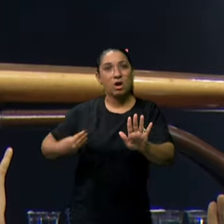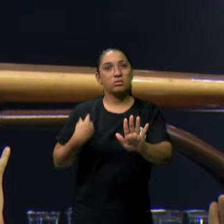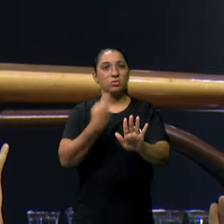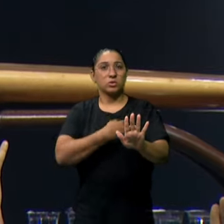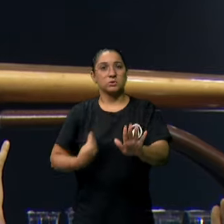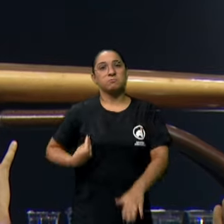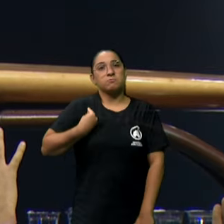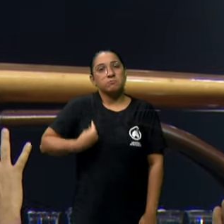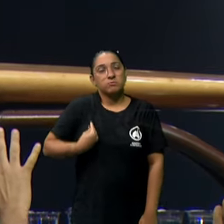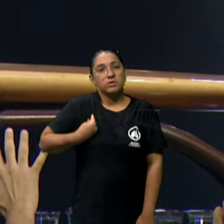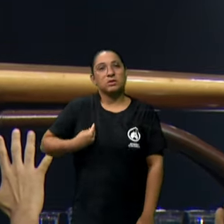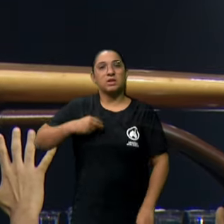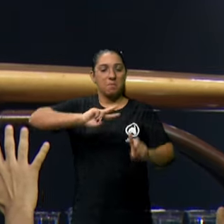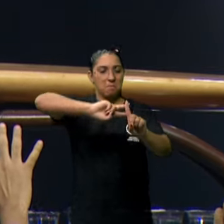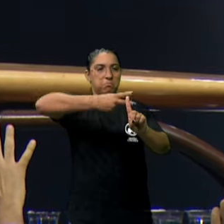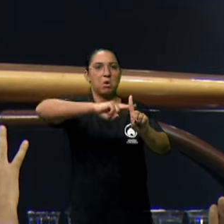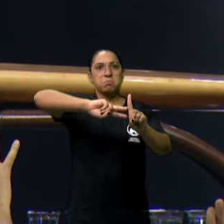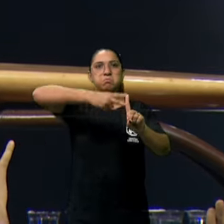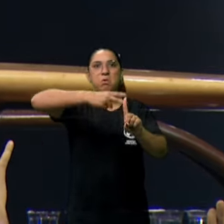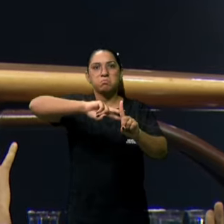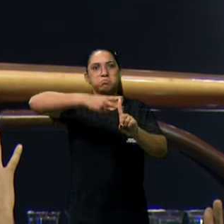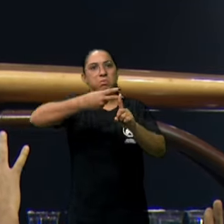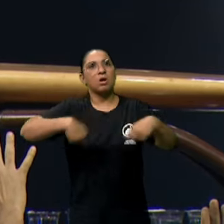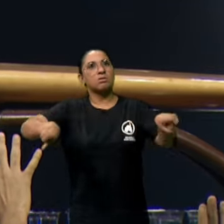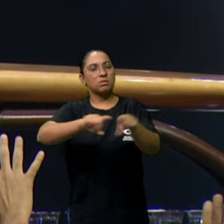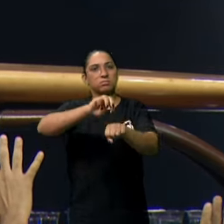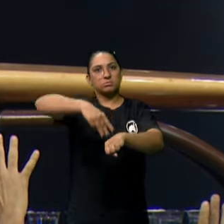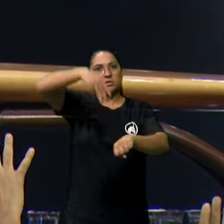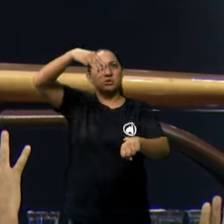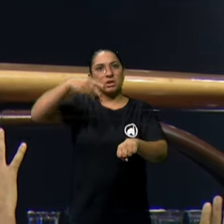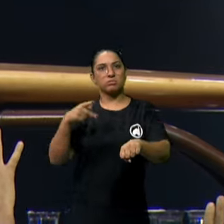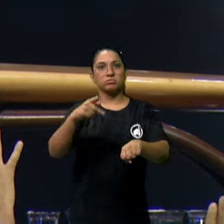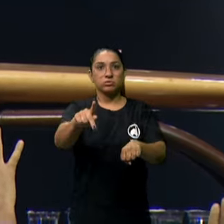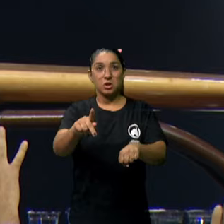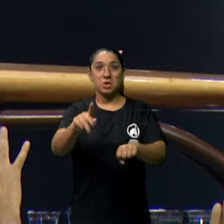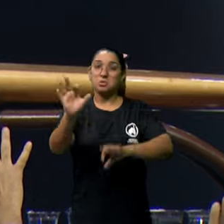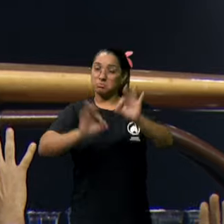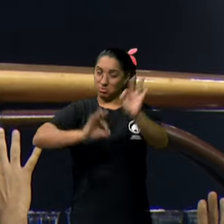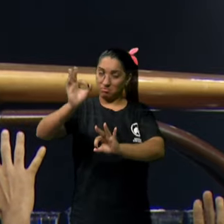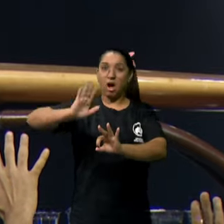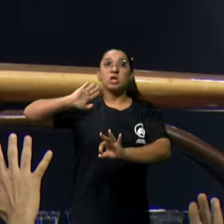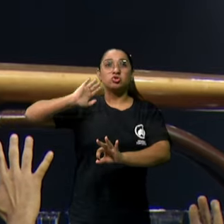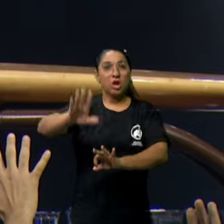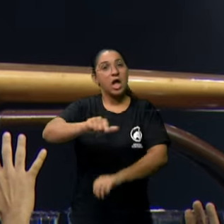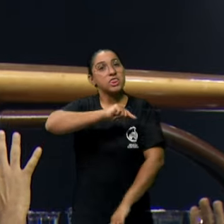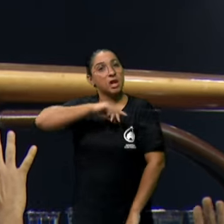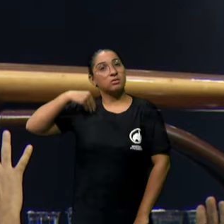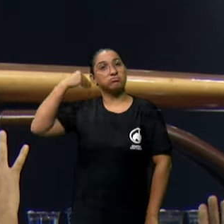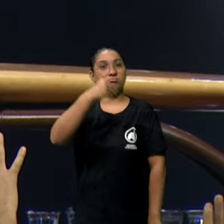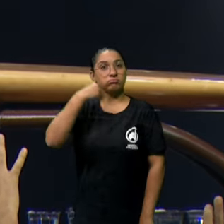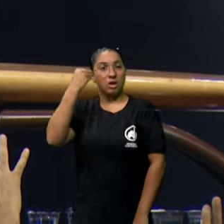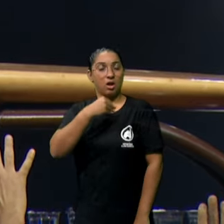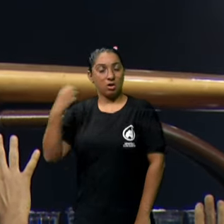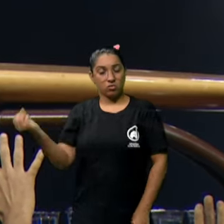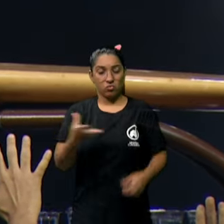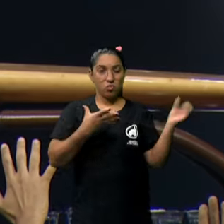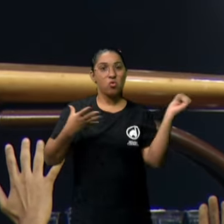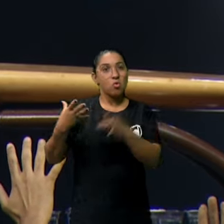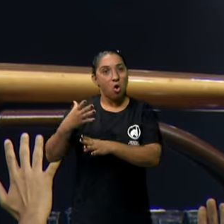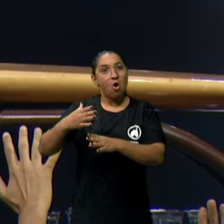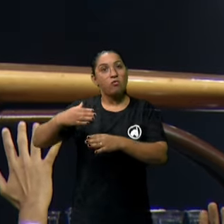se multiplique sobre a tua vida e sobre o teu ministério se prepare para Poderosas experiências com Espírito de Deus